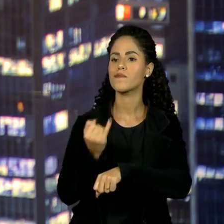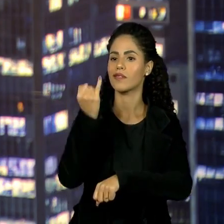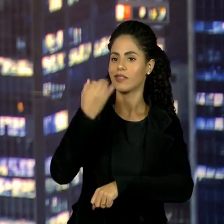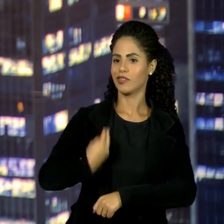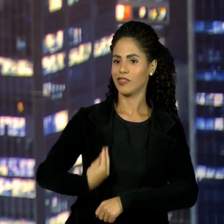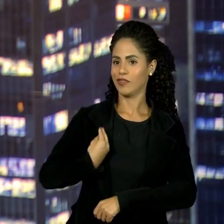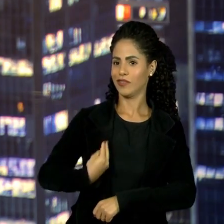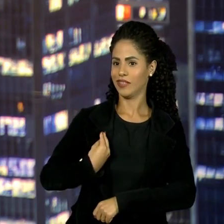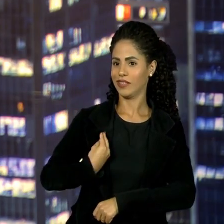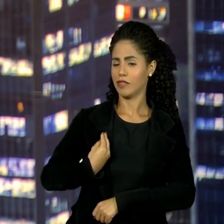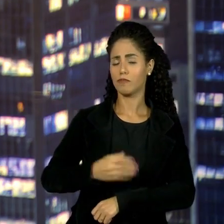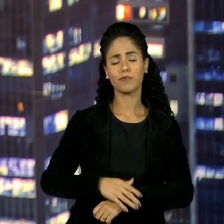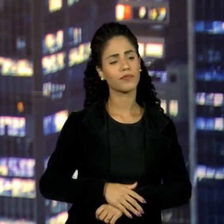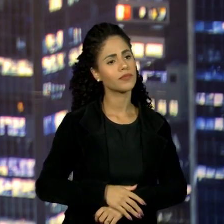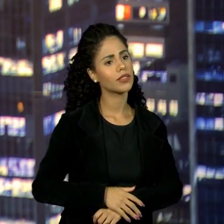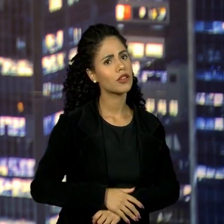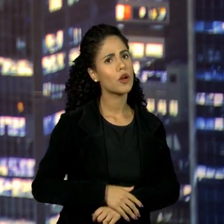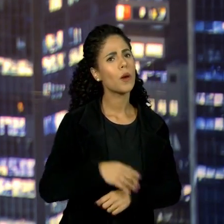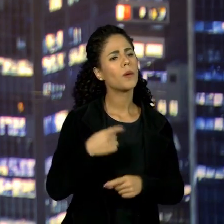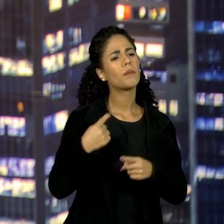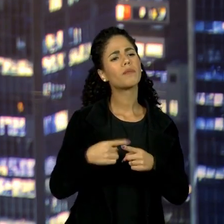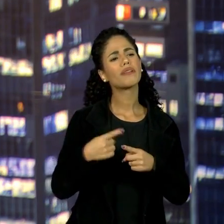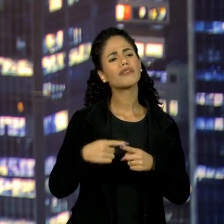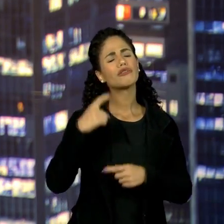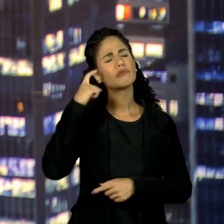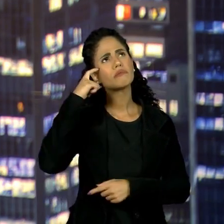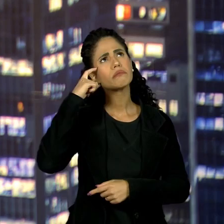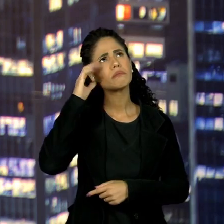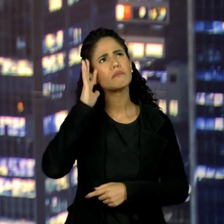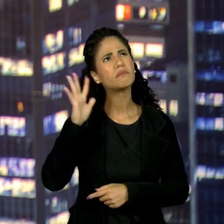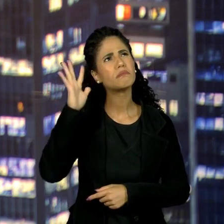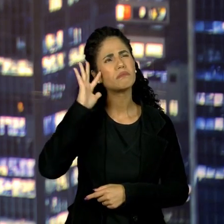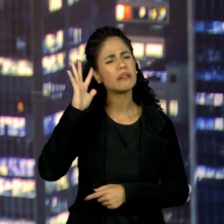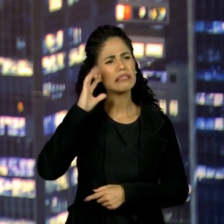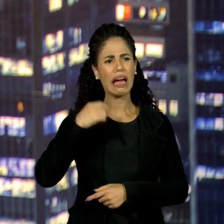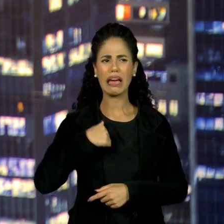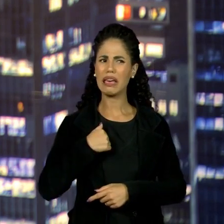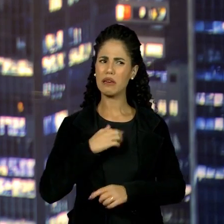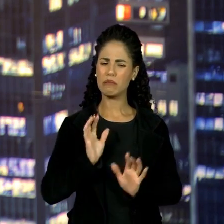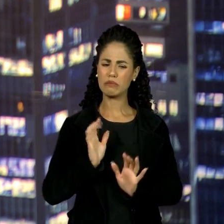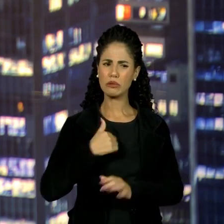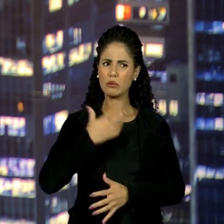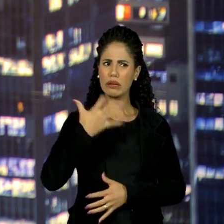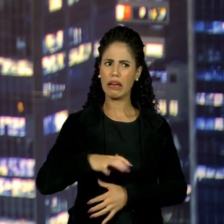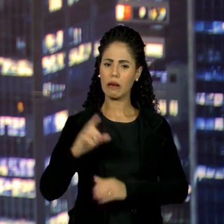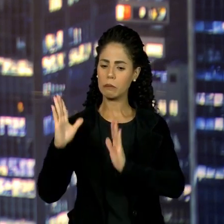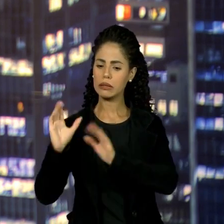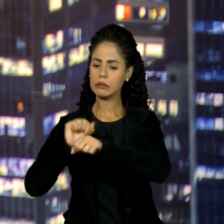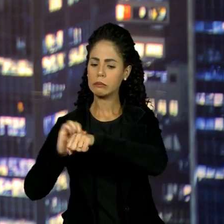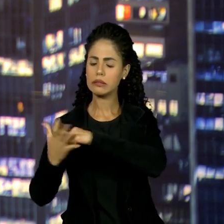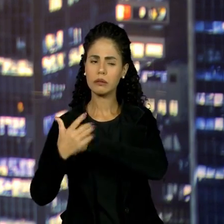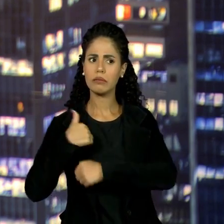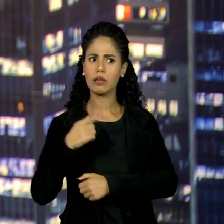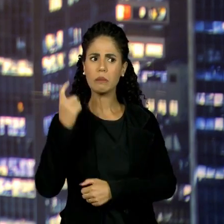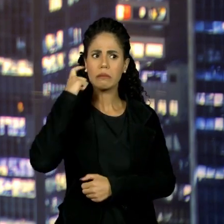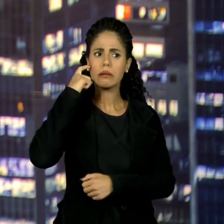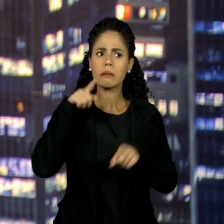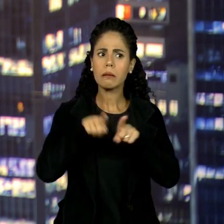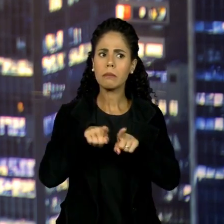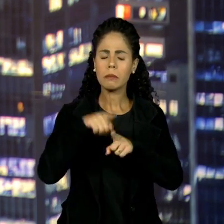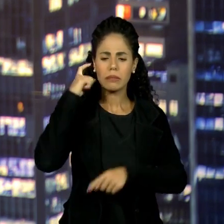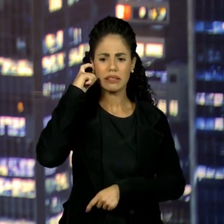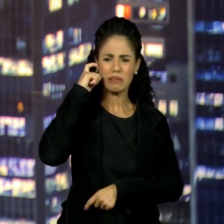Doutor Kalash, por que a gente não pensa na nossa finitude? Eu confesso que era um pensamento que eu não gostava de ter até a pandemia, quando eu decidi